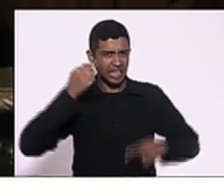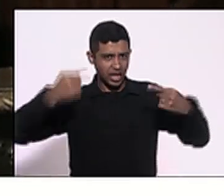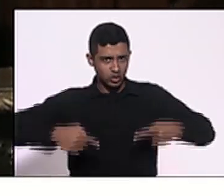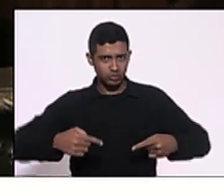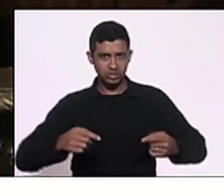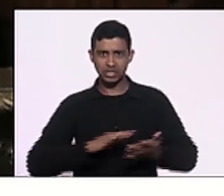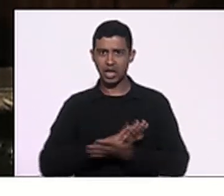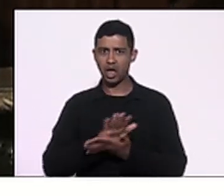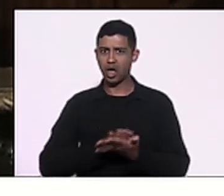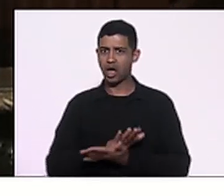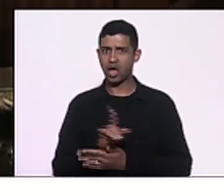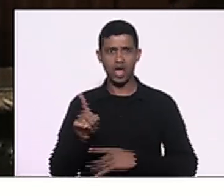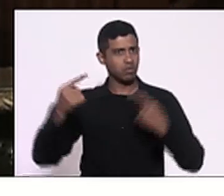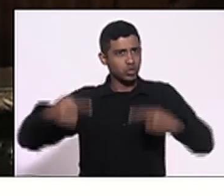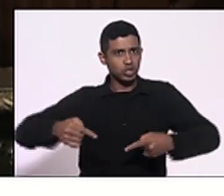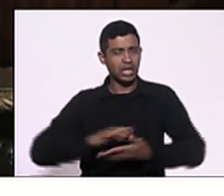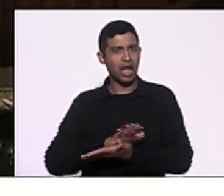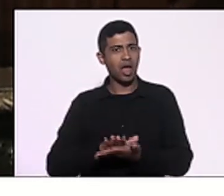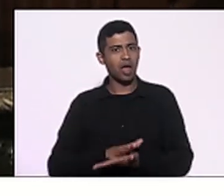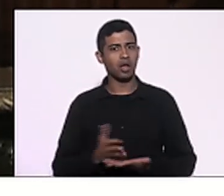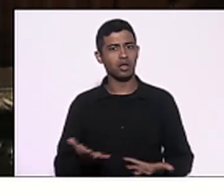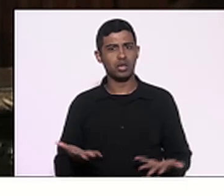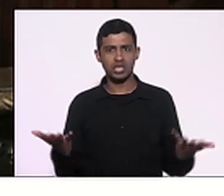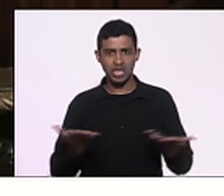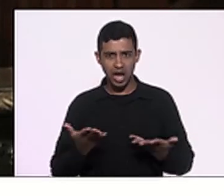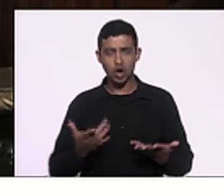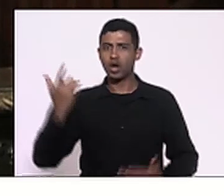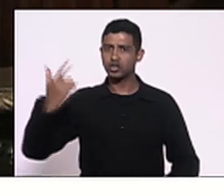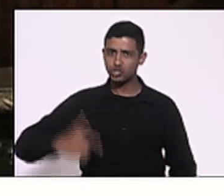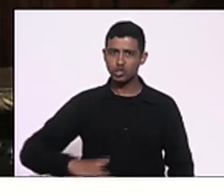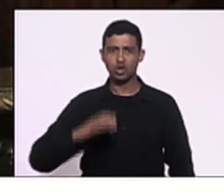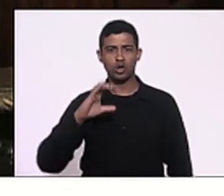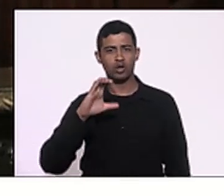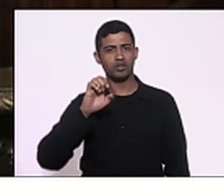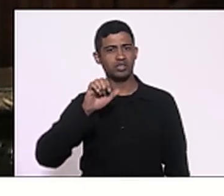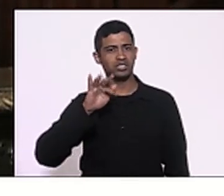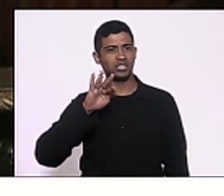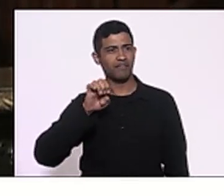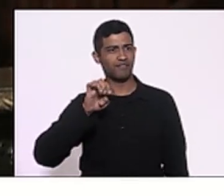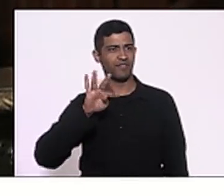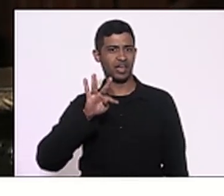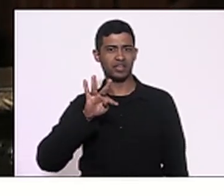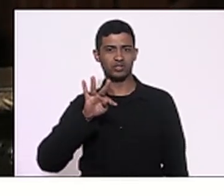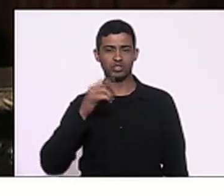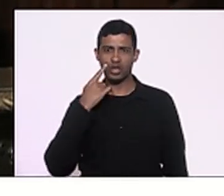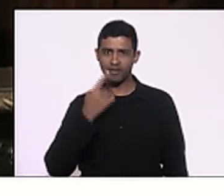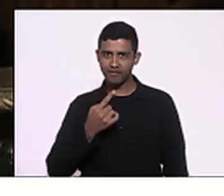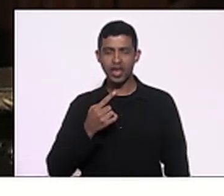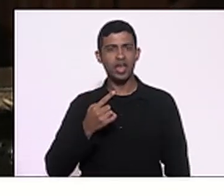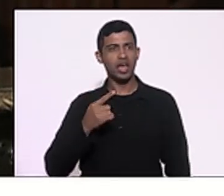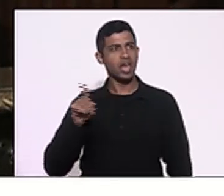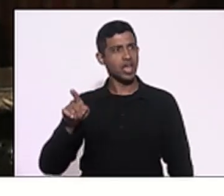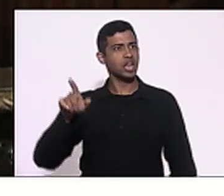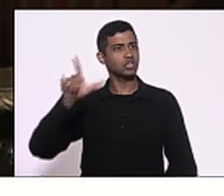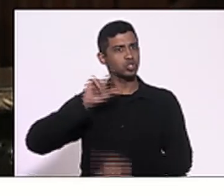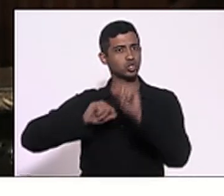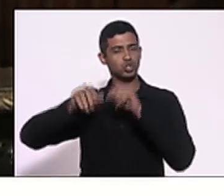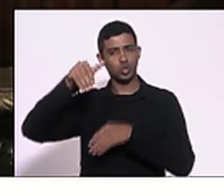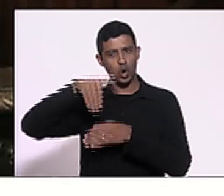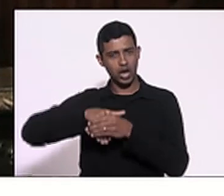deputado Márcio Gualberto e eu mesmo não gostaríamos de estar aqui sem ser pela vontade popular, sem ser pelo